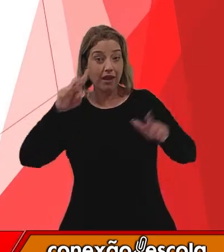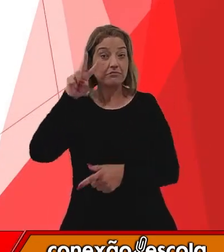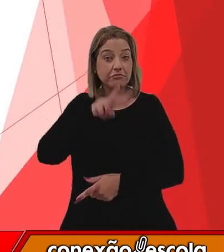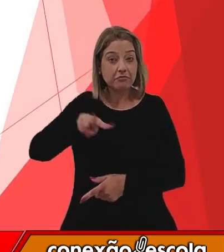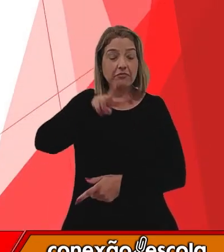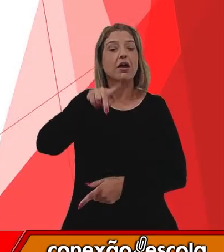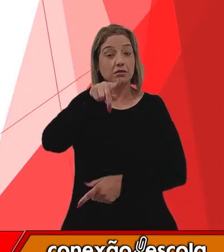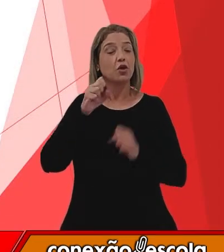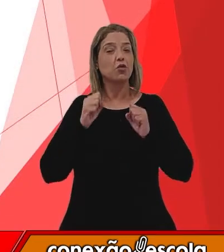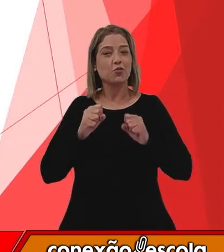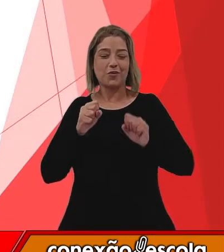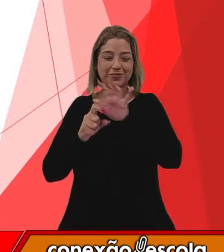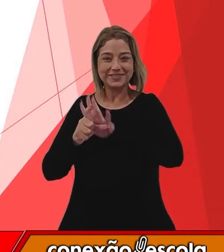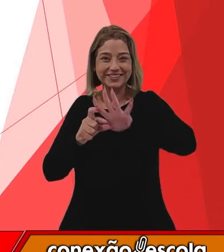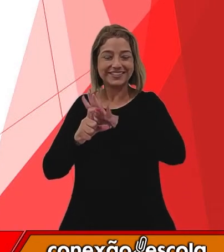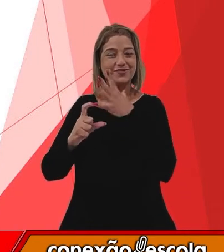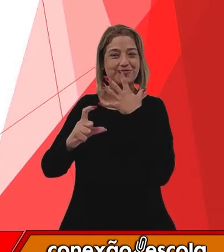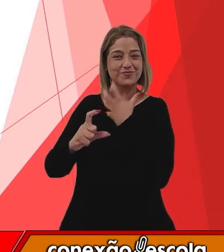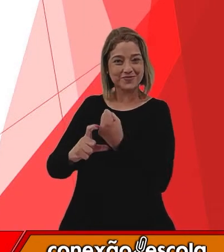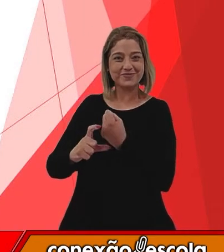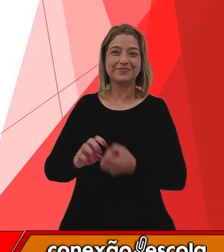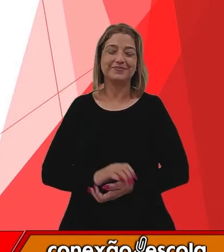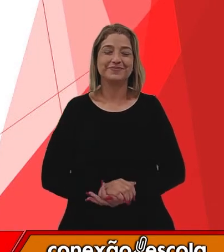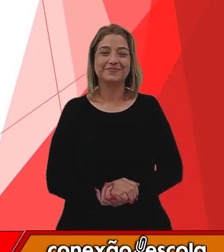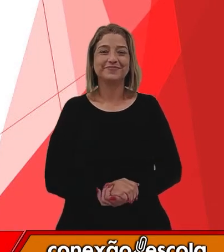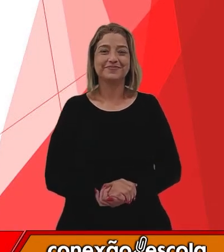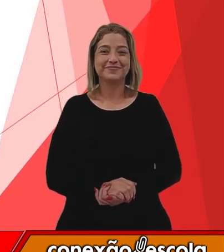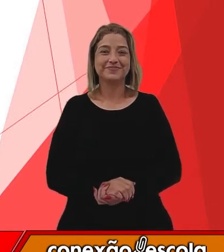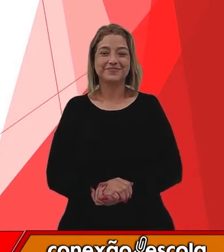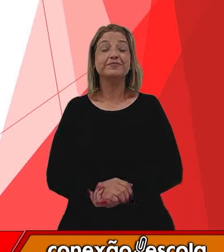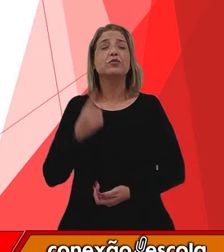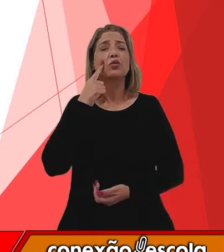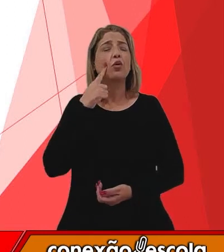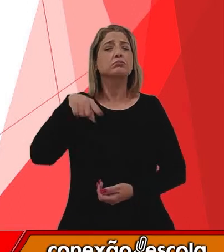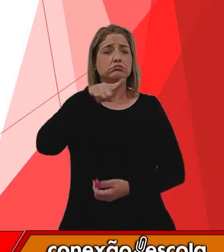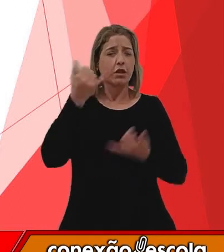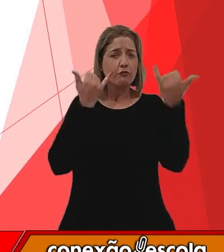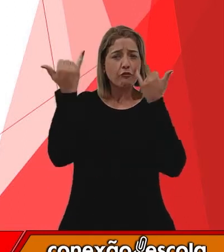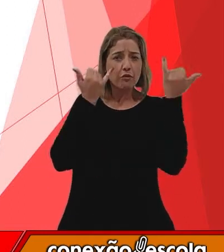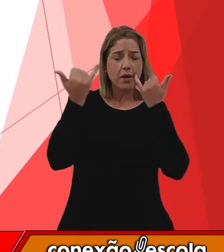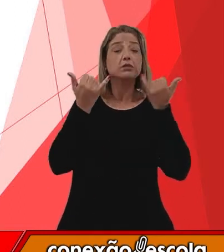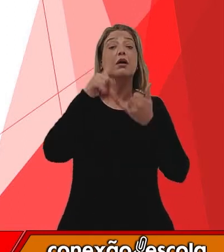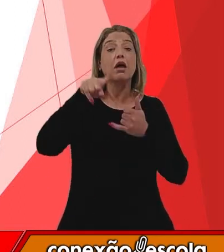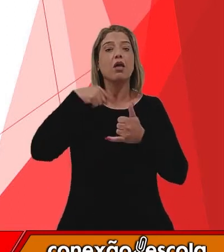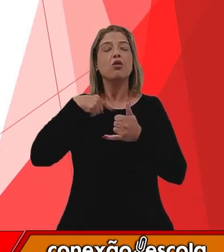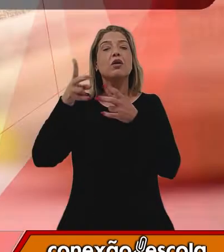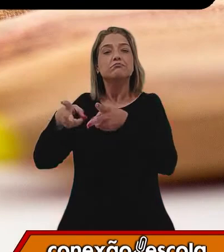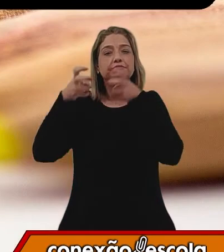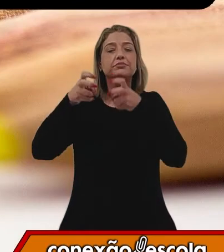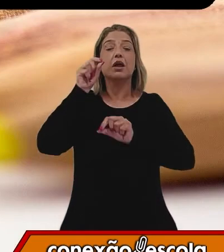já sabe, só acessar o QR Code. Todas essas informações foram retiradas